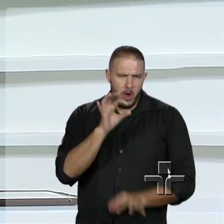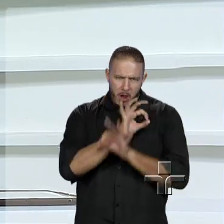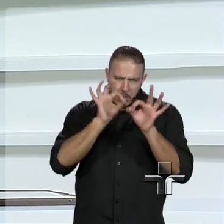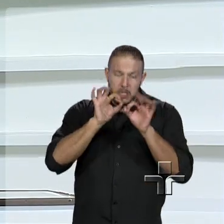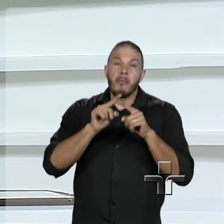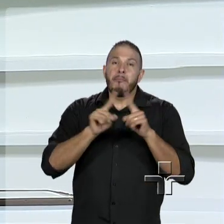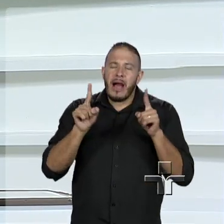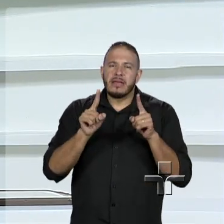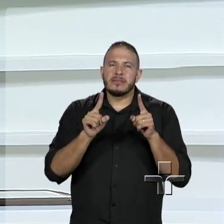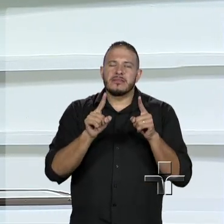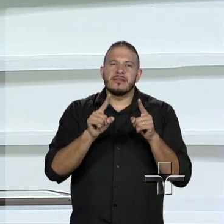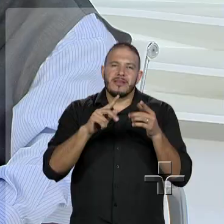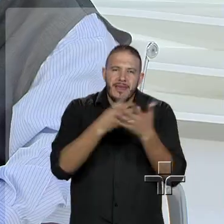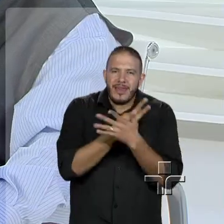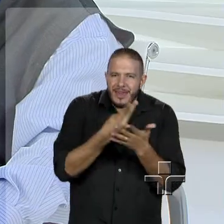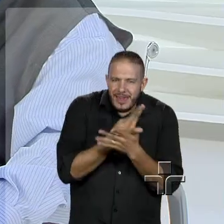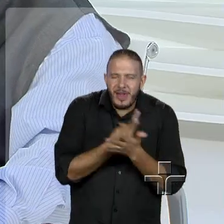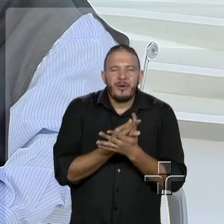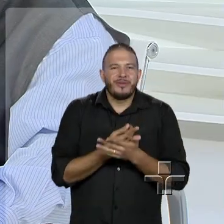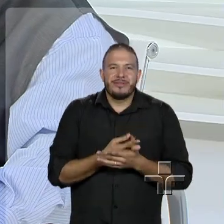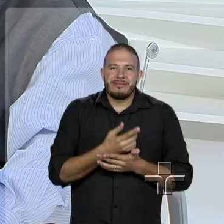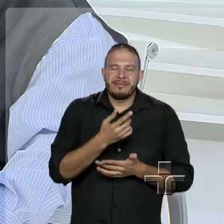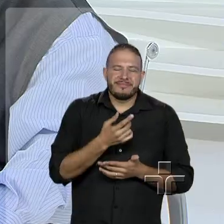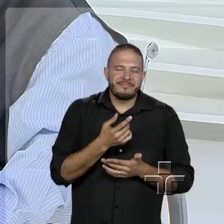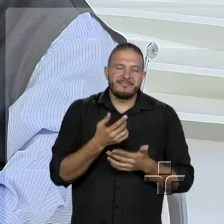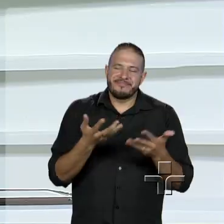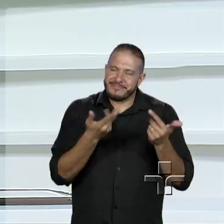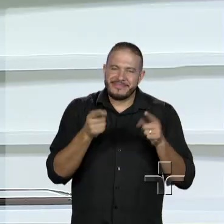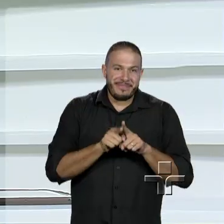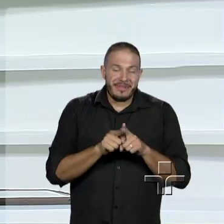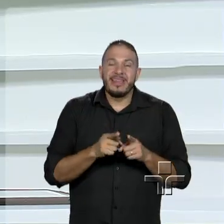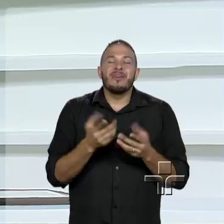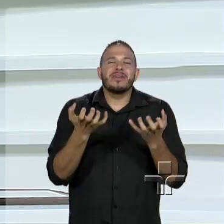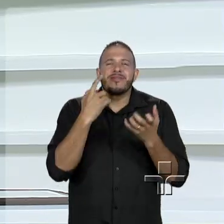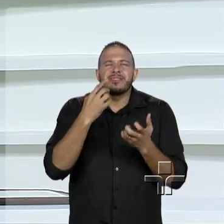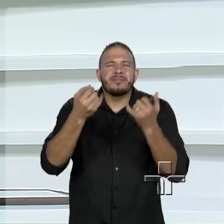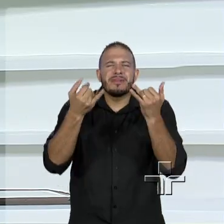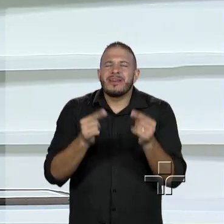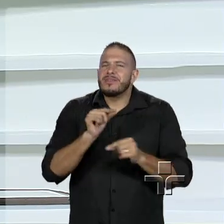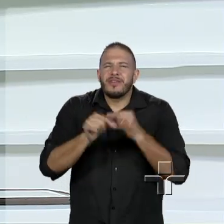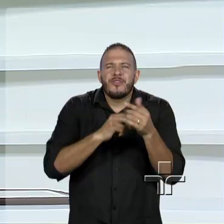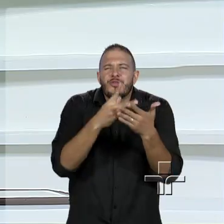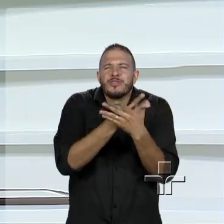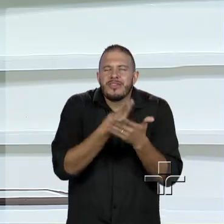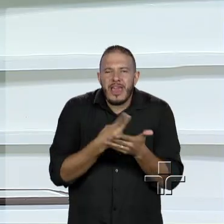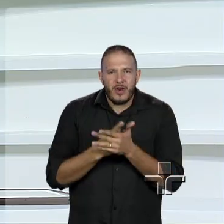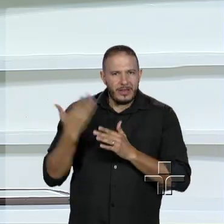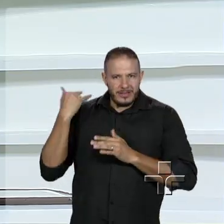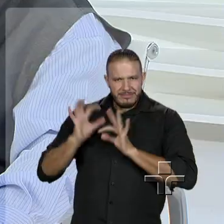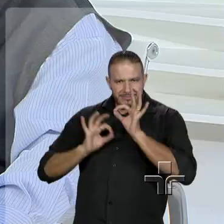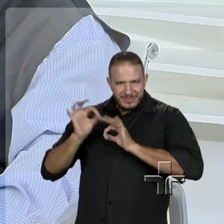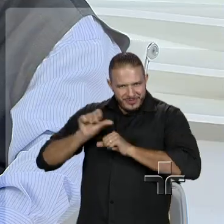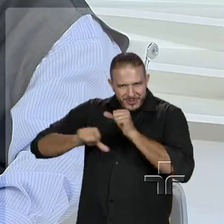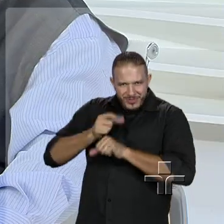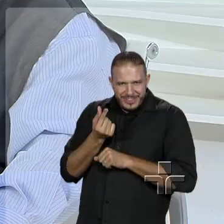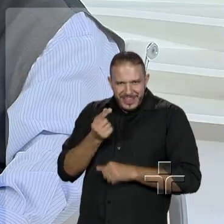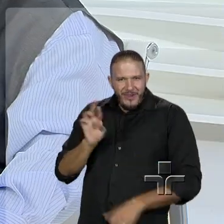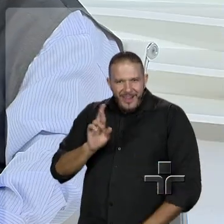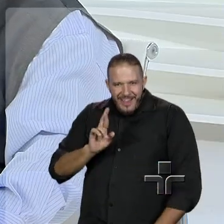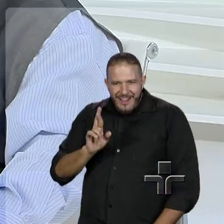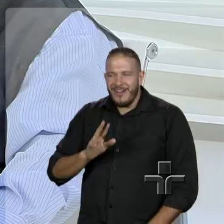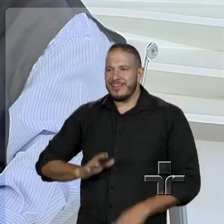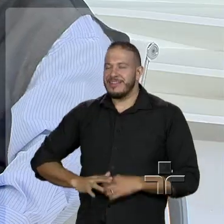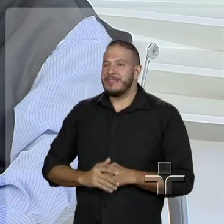erros igualmente brilhantes. É verdade. Eu queria que o senhor falasse quais foram esses erros Olha, é brilhantes muito simples. principais. Eu acho o